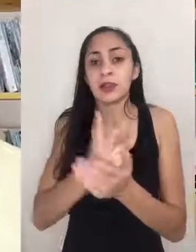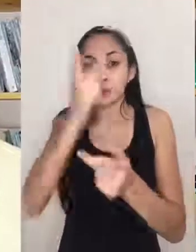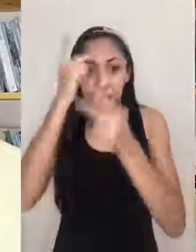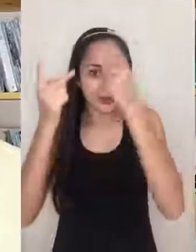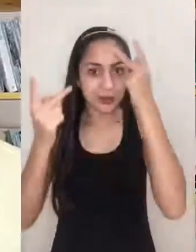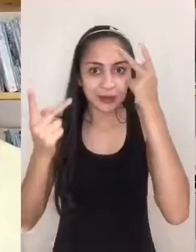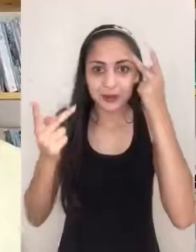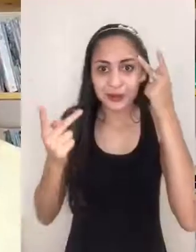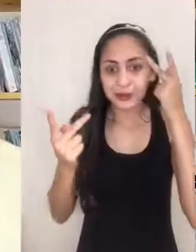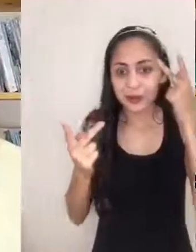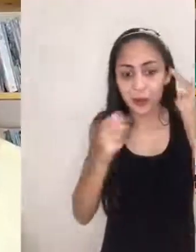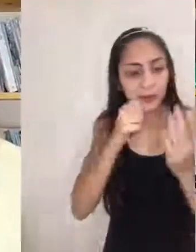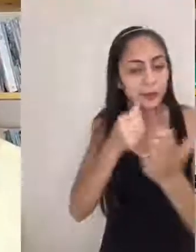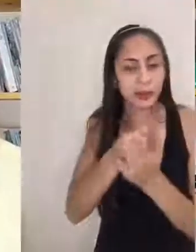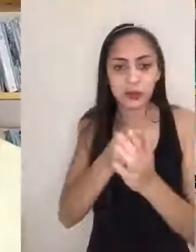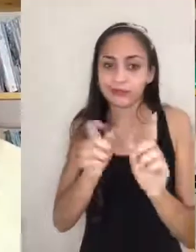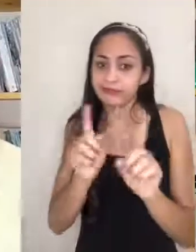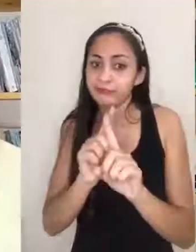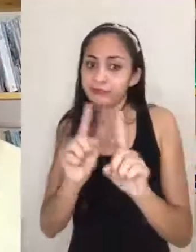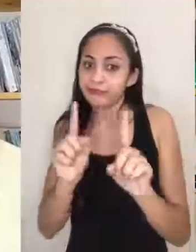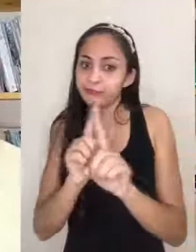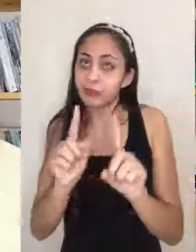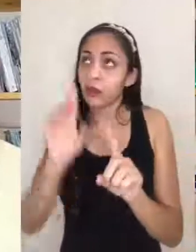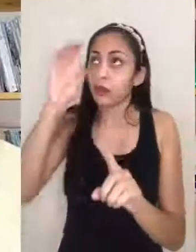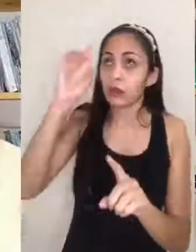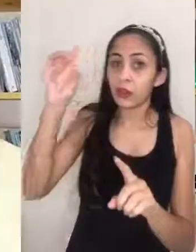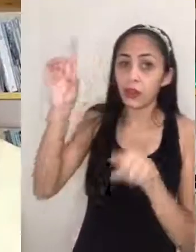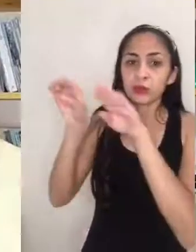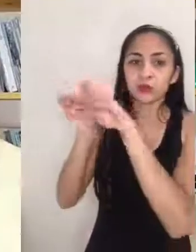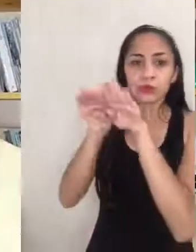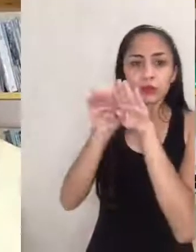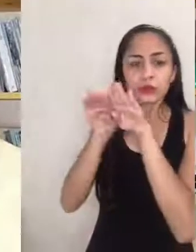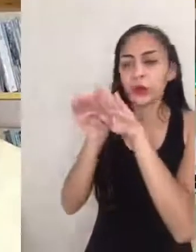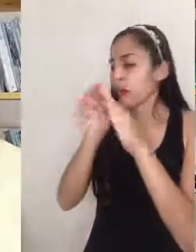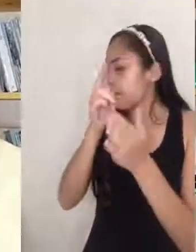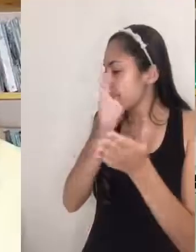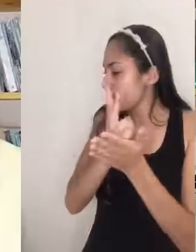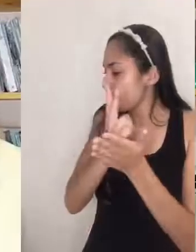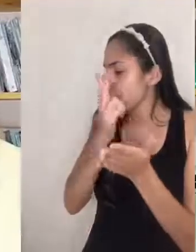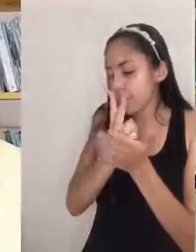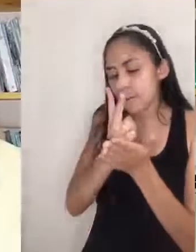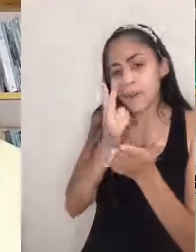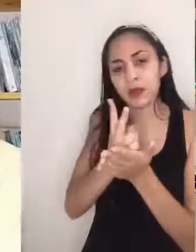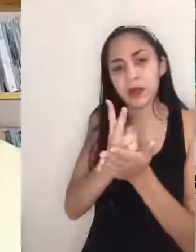cumprem. Deus permanece sempre o mesmo, e bem assim a sua palavra.